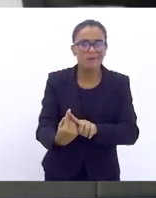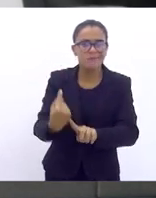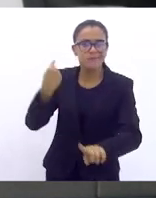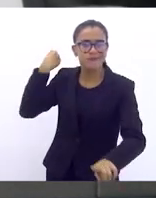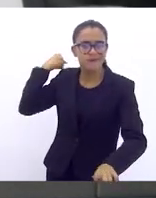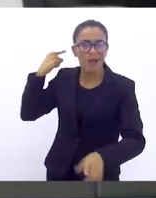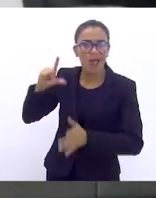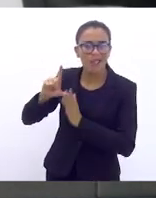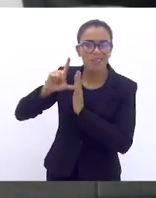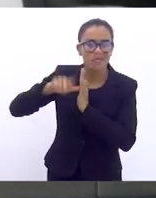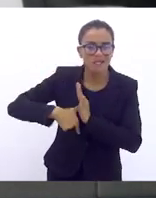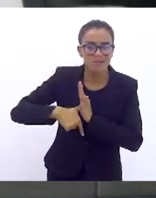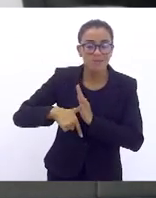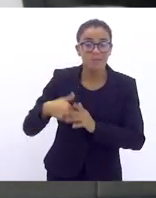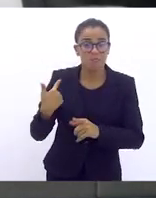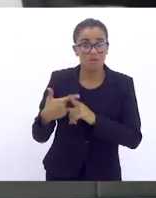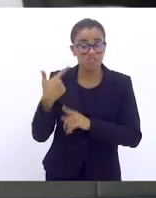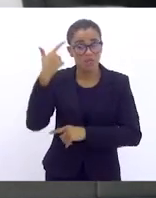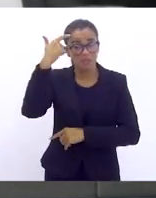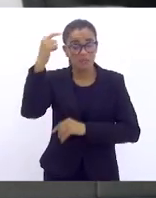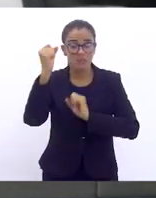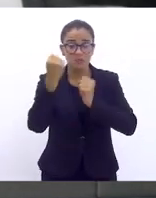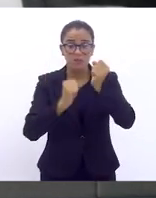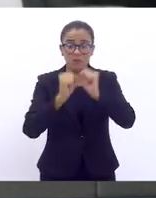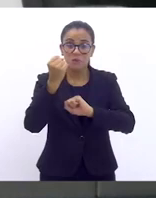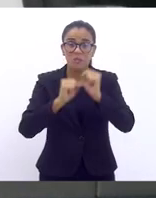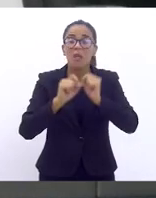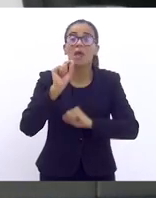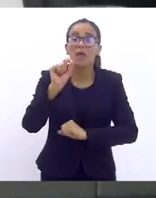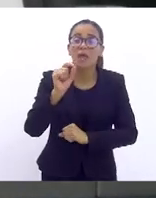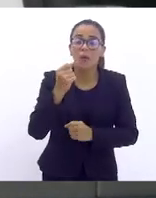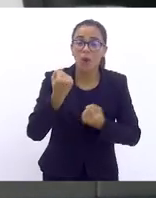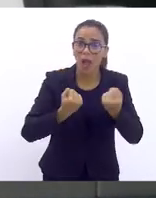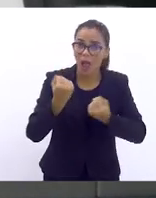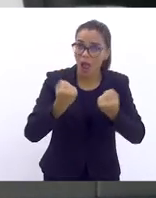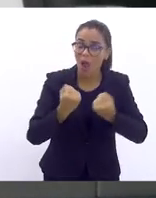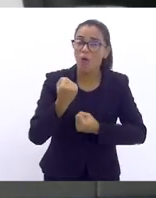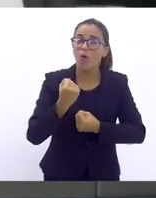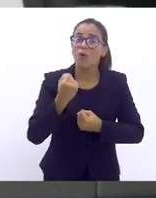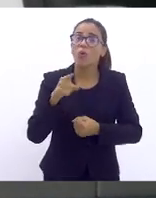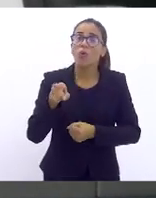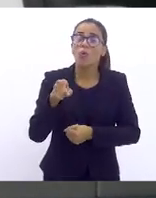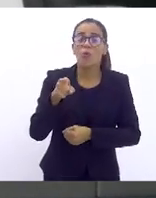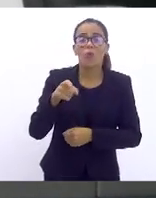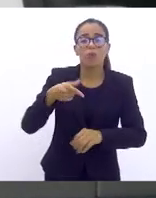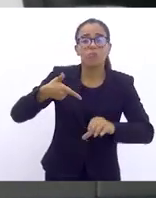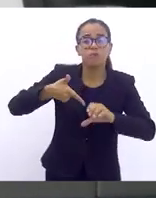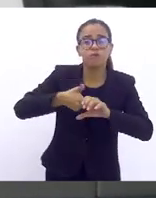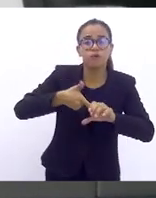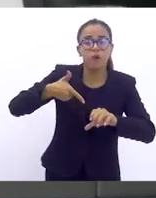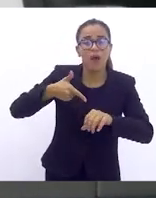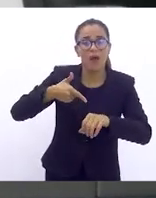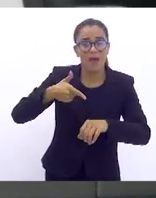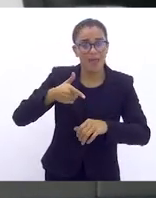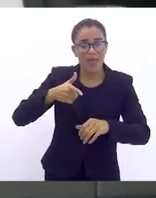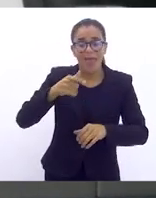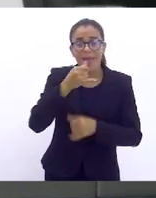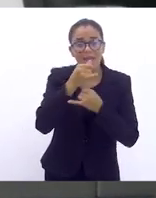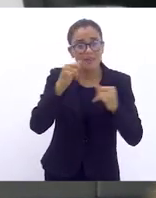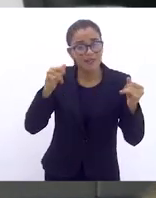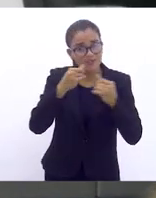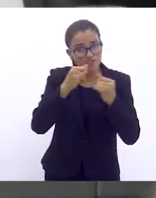porque a Toyota tá desenvolvendo carro a hidrogênio verde que já é um sonho antigo né mas que seria de mais fácil embora